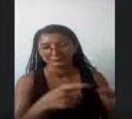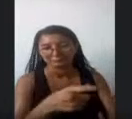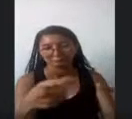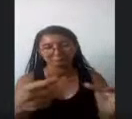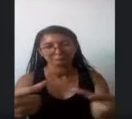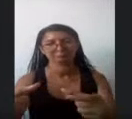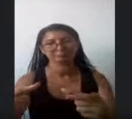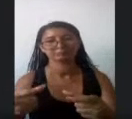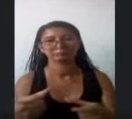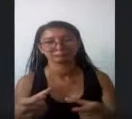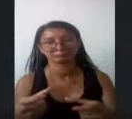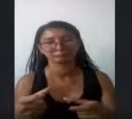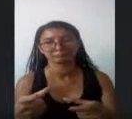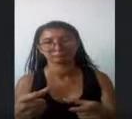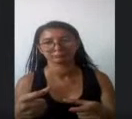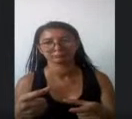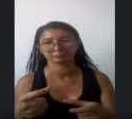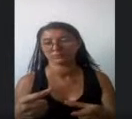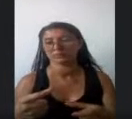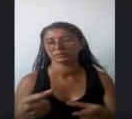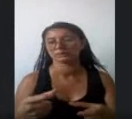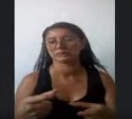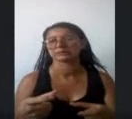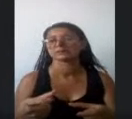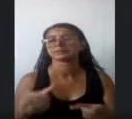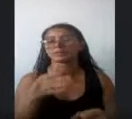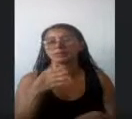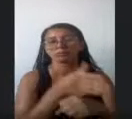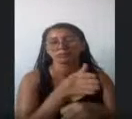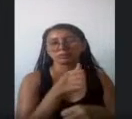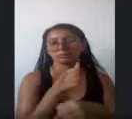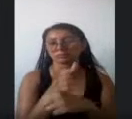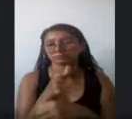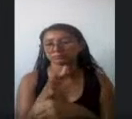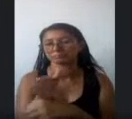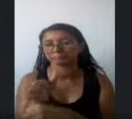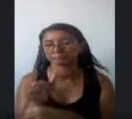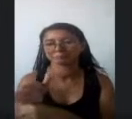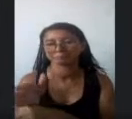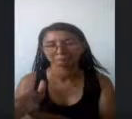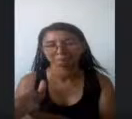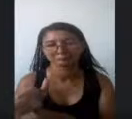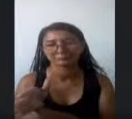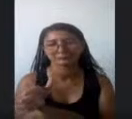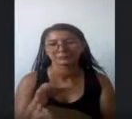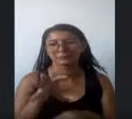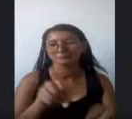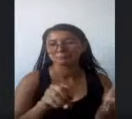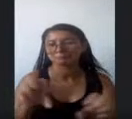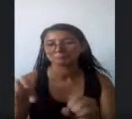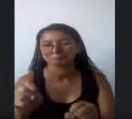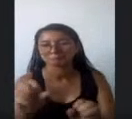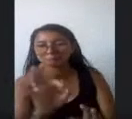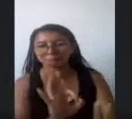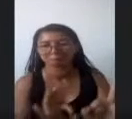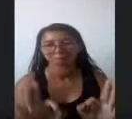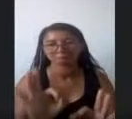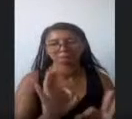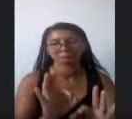a gente não criar estratégias de estar captando esses exames precocemente e